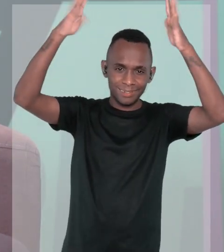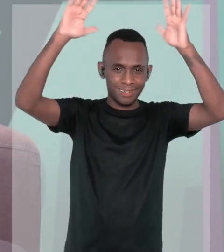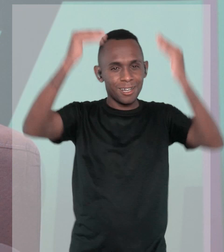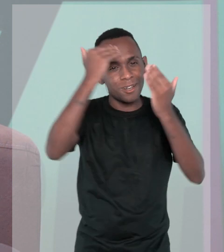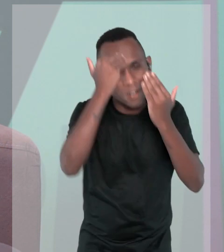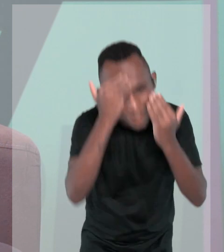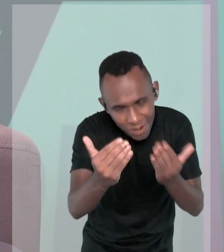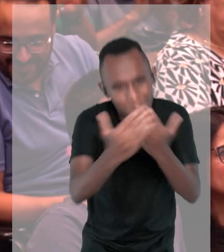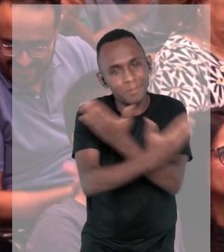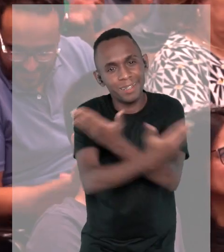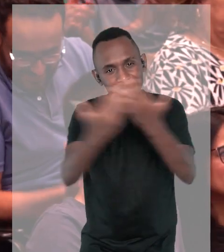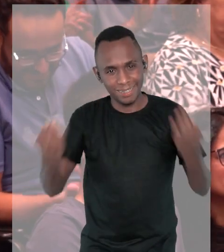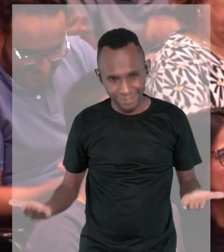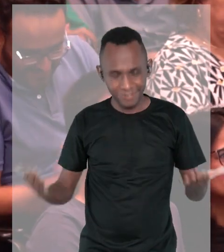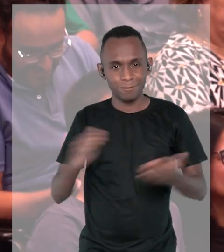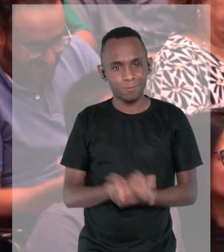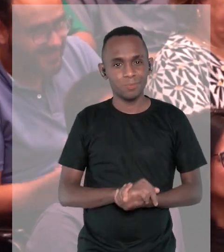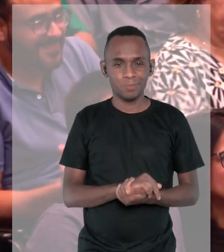Gente, obrigado.